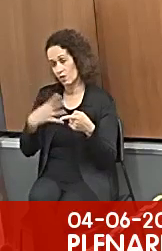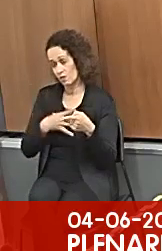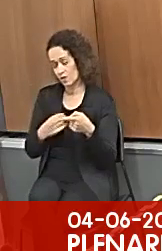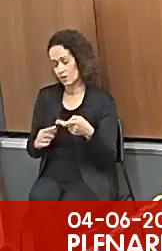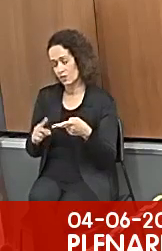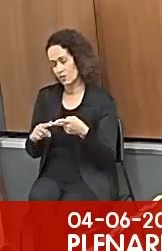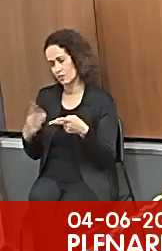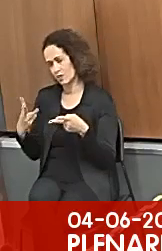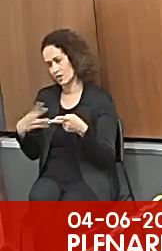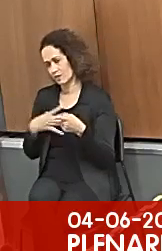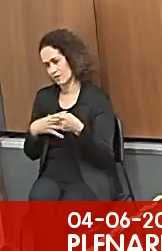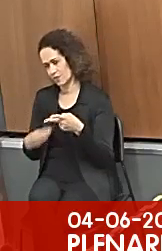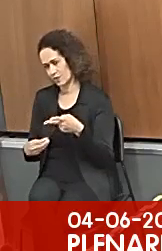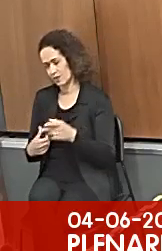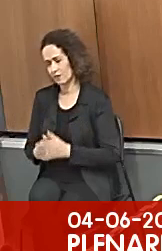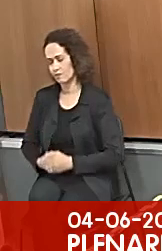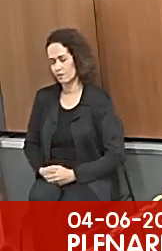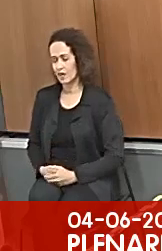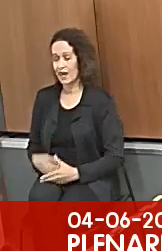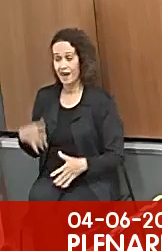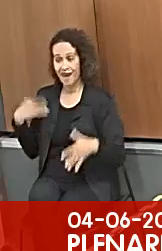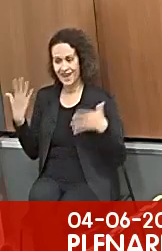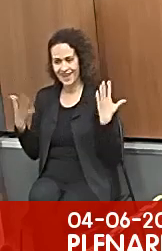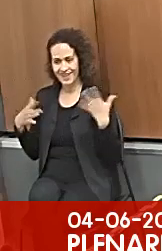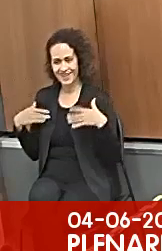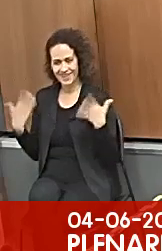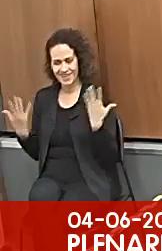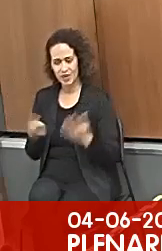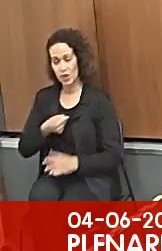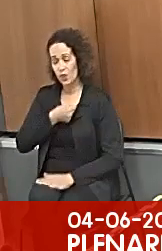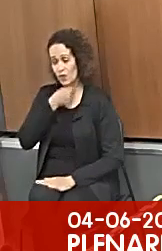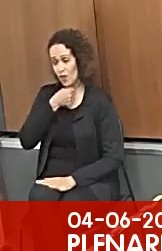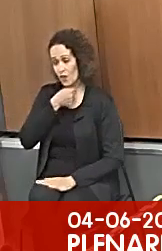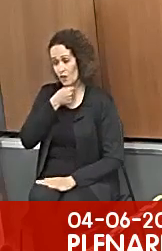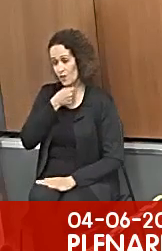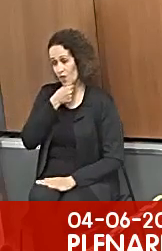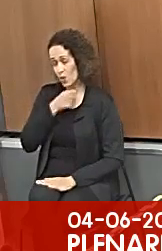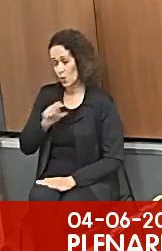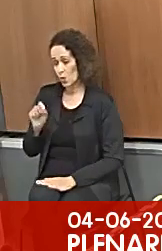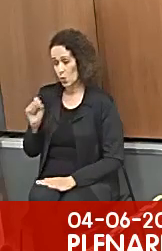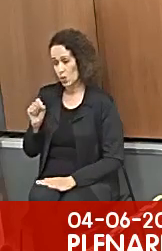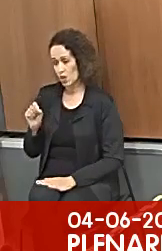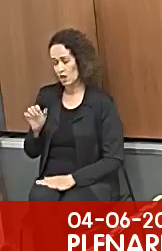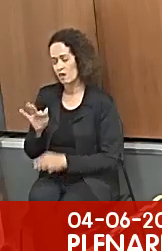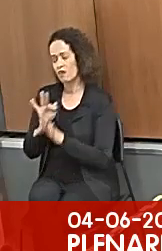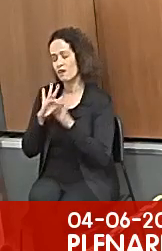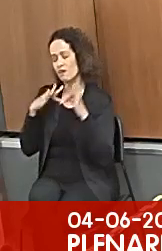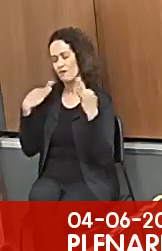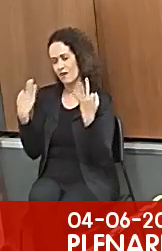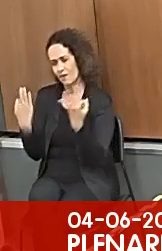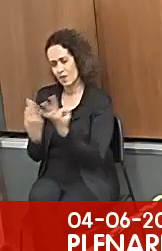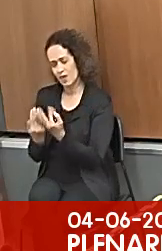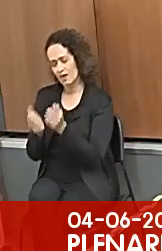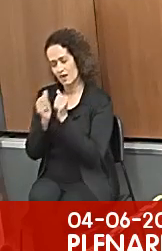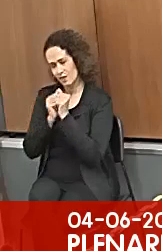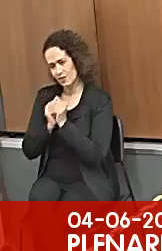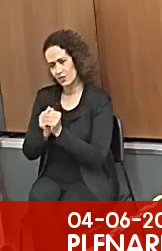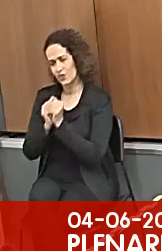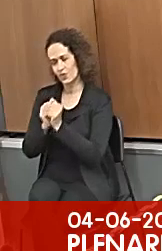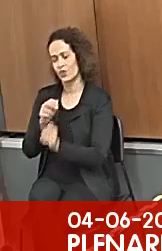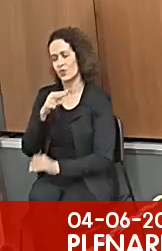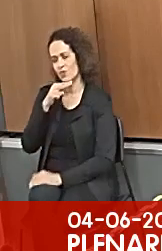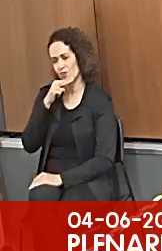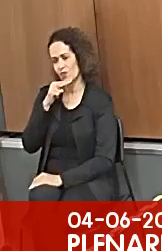alegria maior, maior para um avô do que ter a família reunida com seus netos. E, no meu caso, é muito